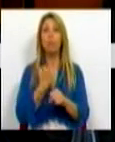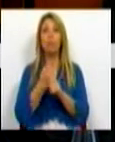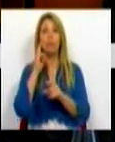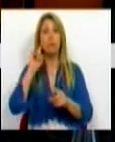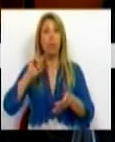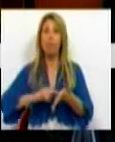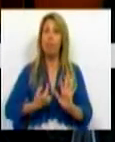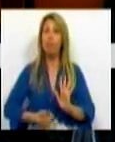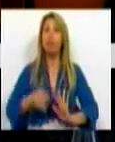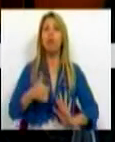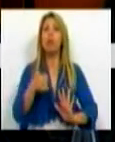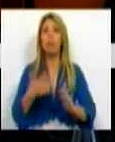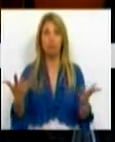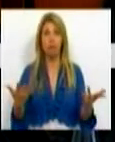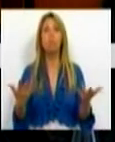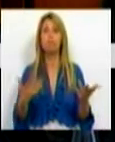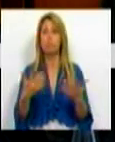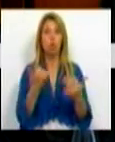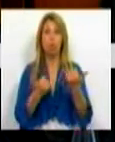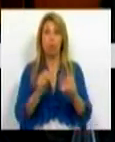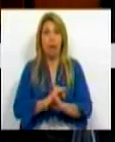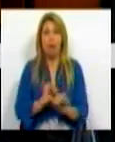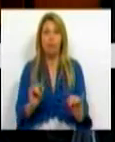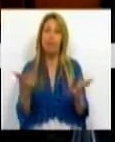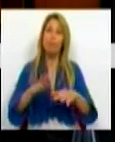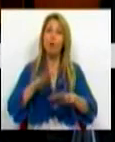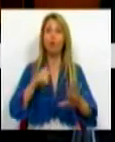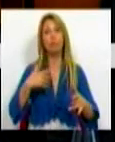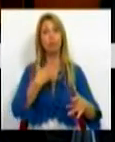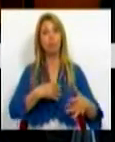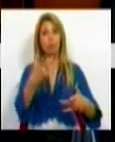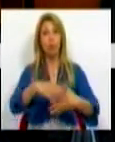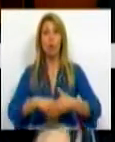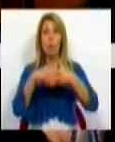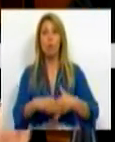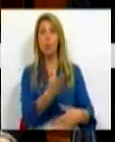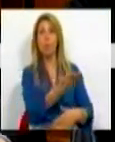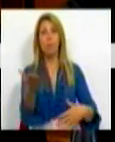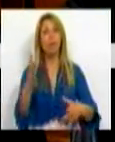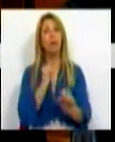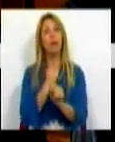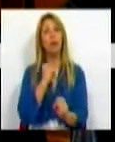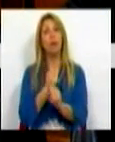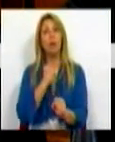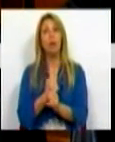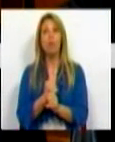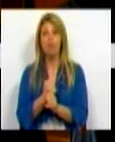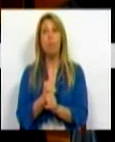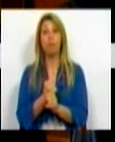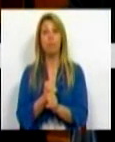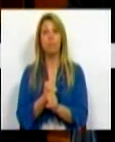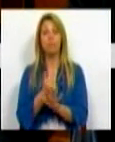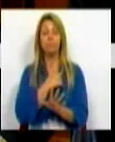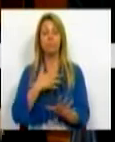e insubstituível, e nesse sentido gostaríamos de cumprimentar-vos pelo trabalho que desenvolve, digamos assim, a entidade que